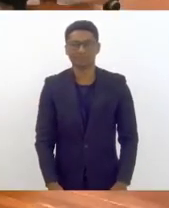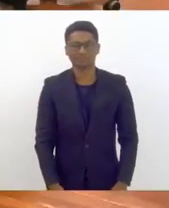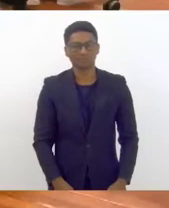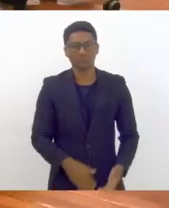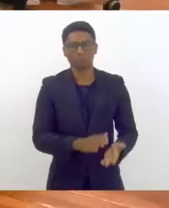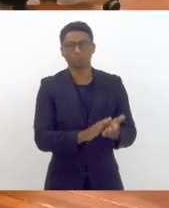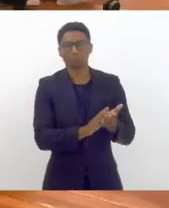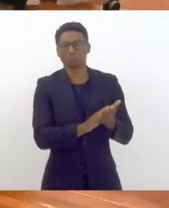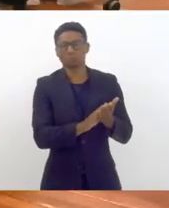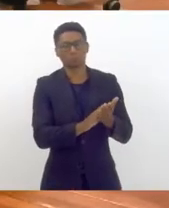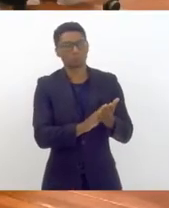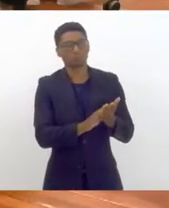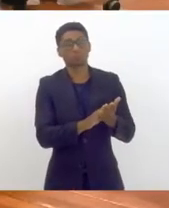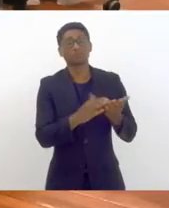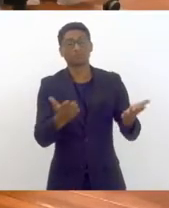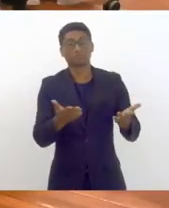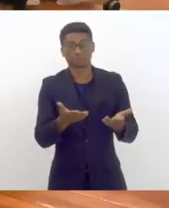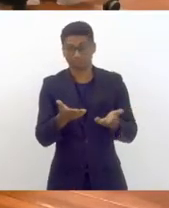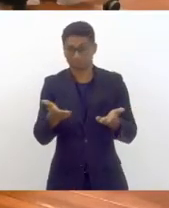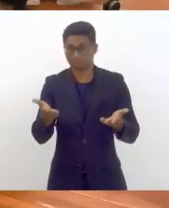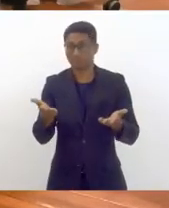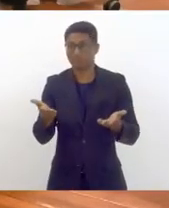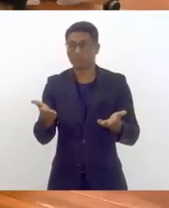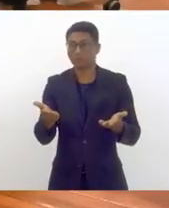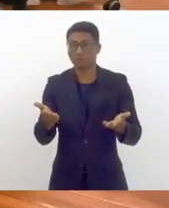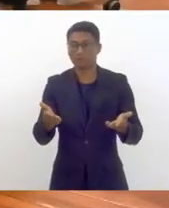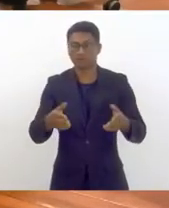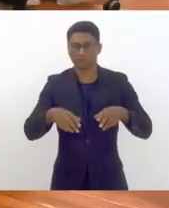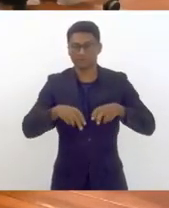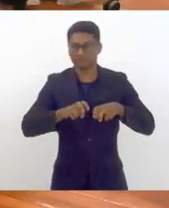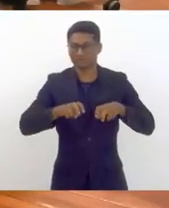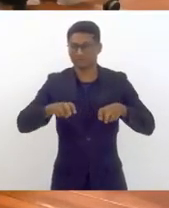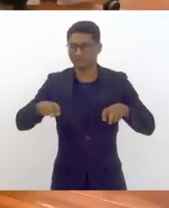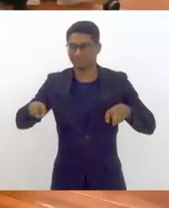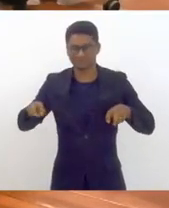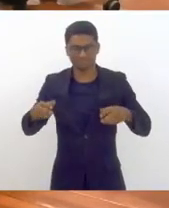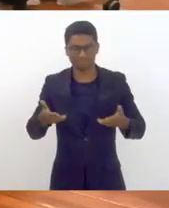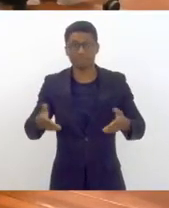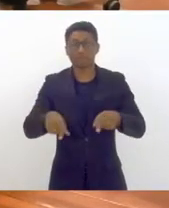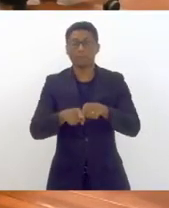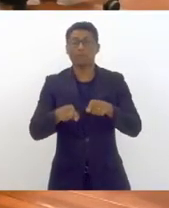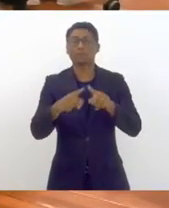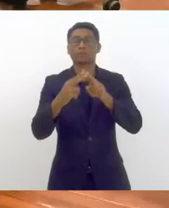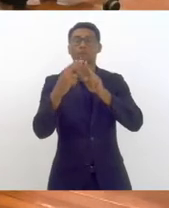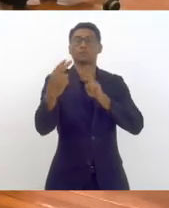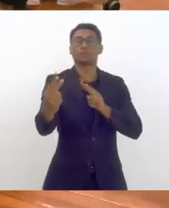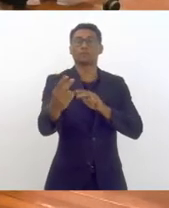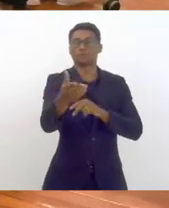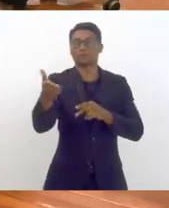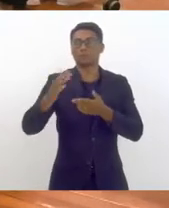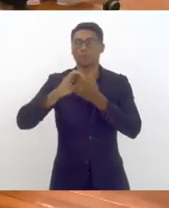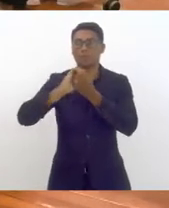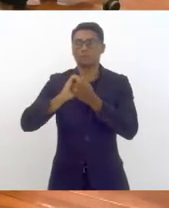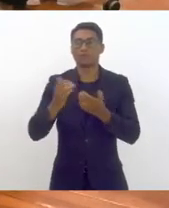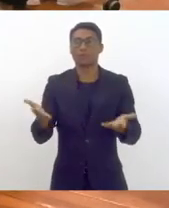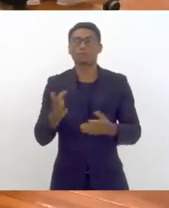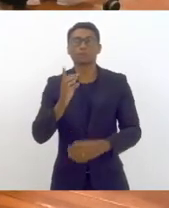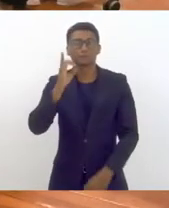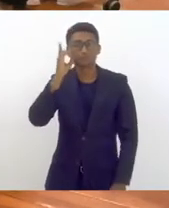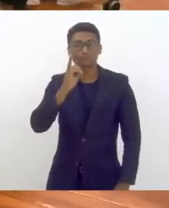Parabéns. Cumprimentando aos demais membros da mesa aqui, inclusive de forma remota, passo a palavra para o